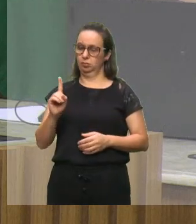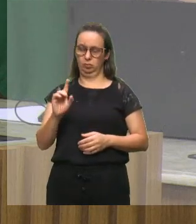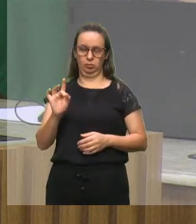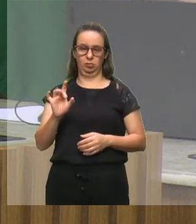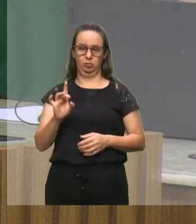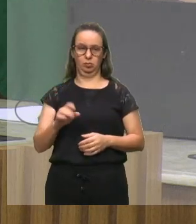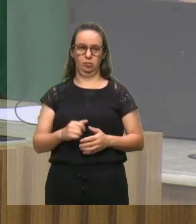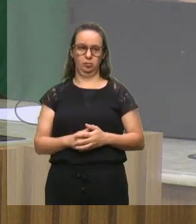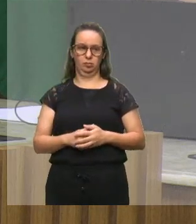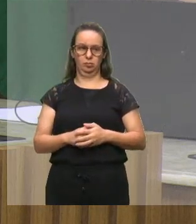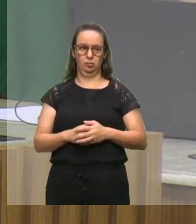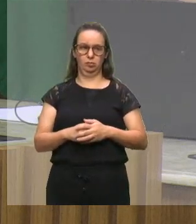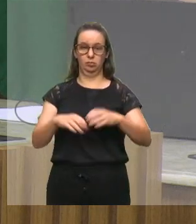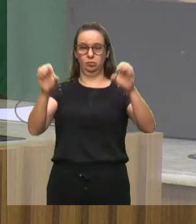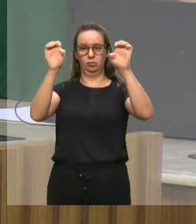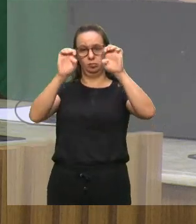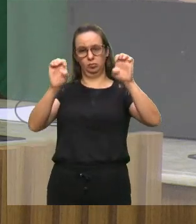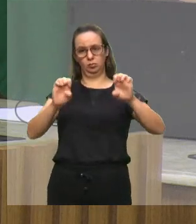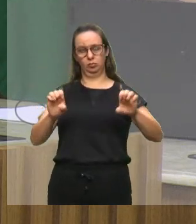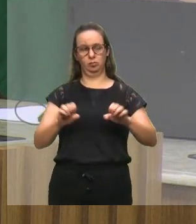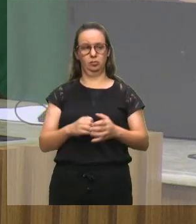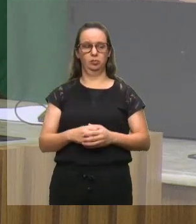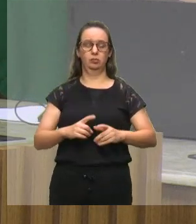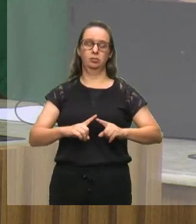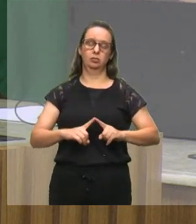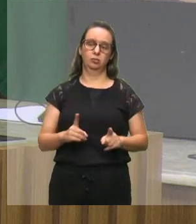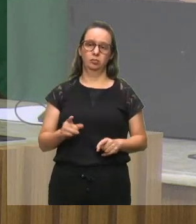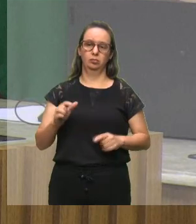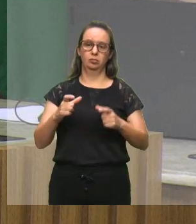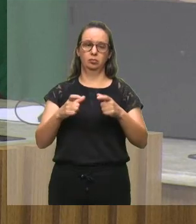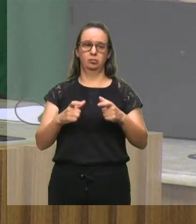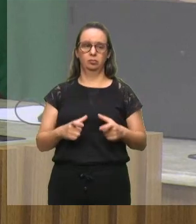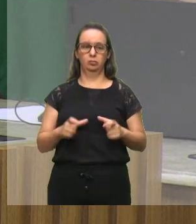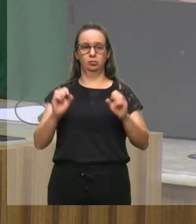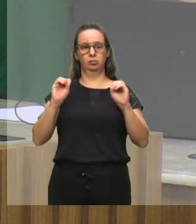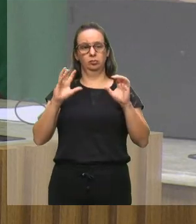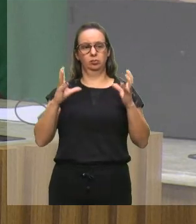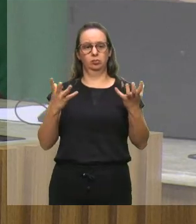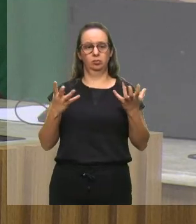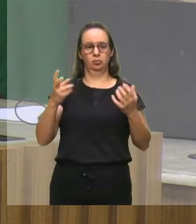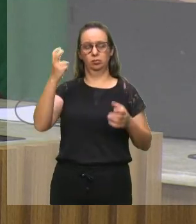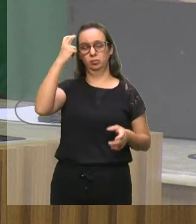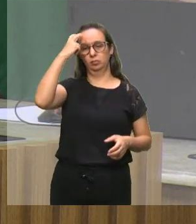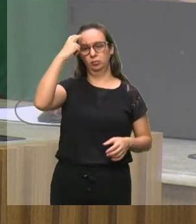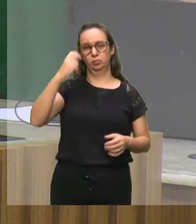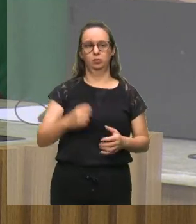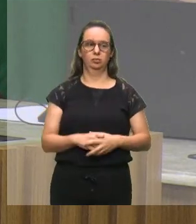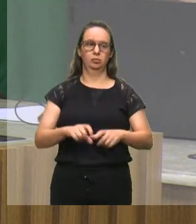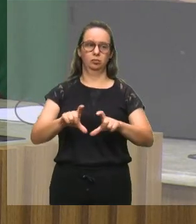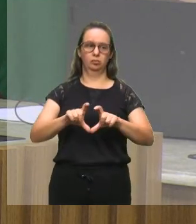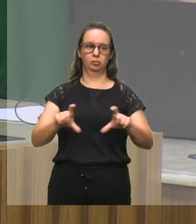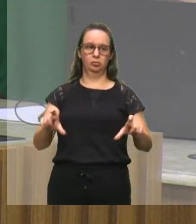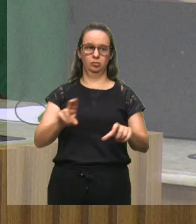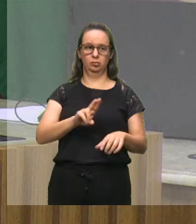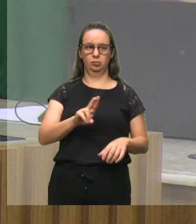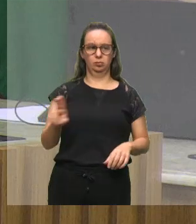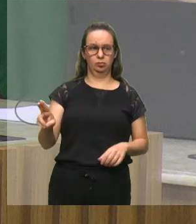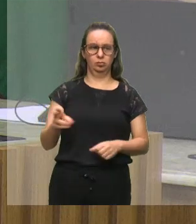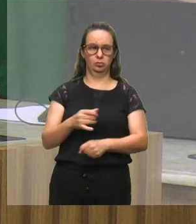É, talvez seja um espaço para atividades culturais. Placas de denominação que faltam em praças e